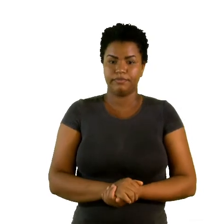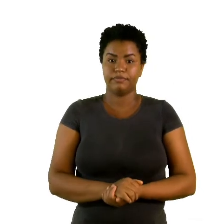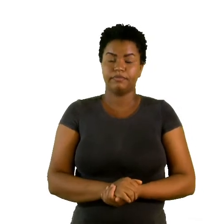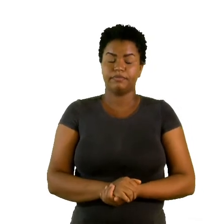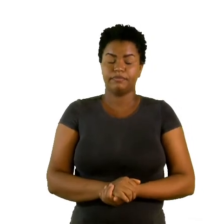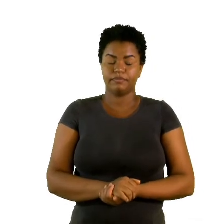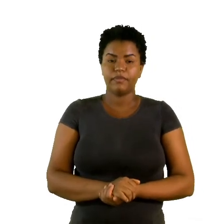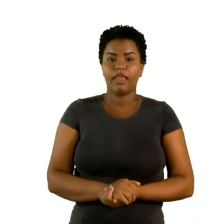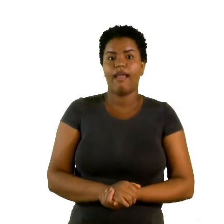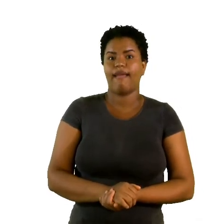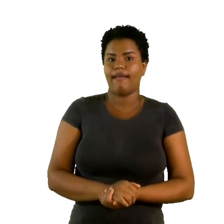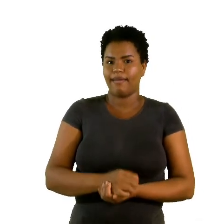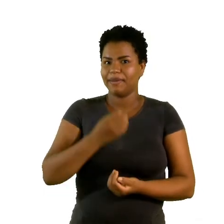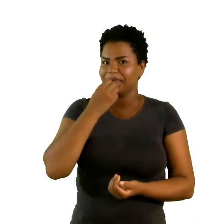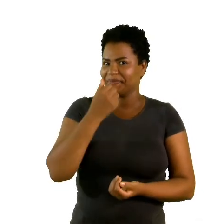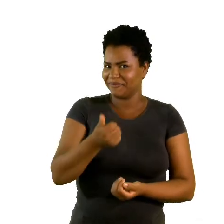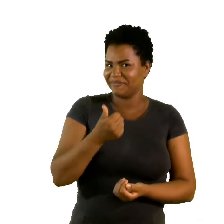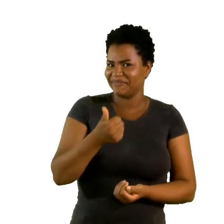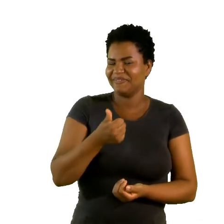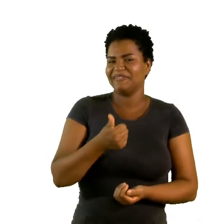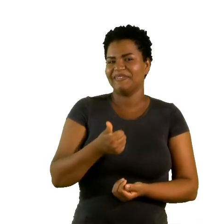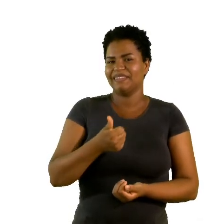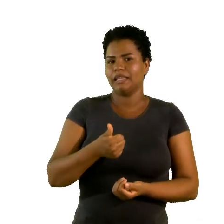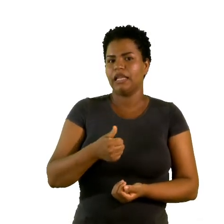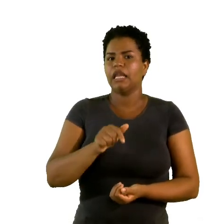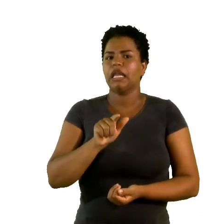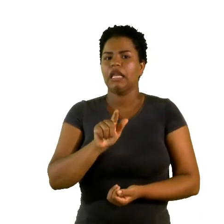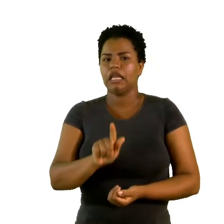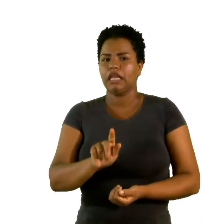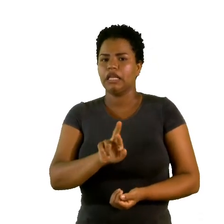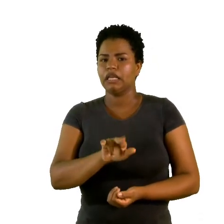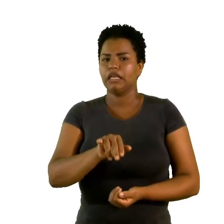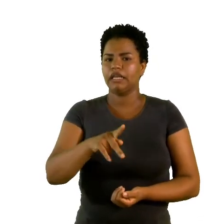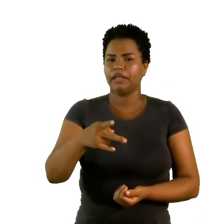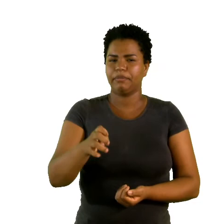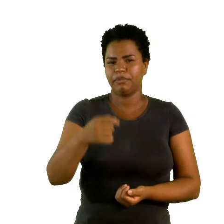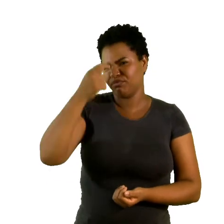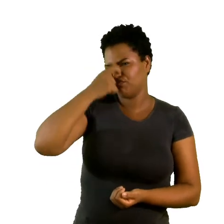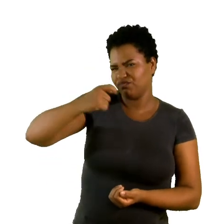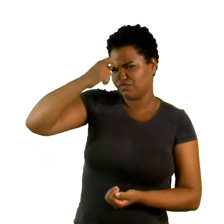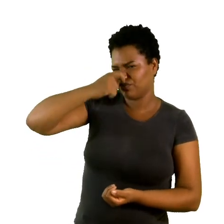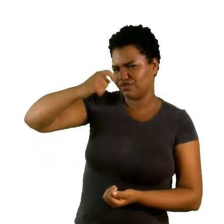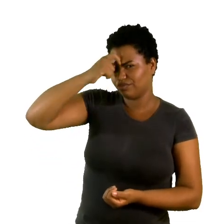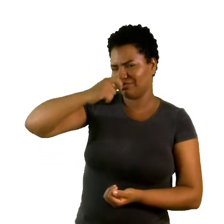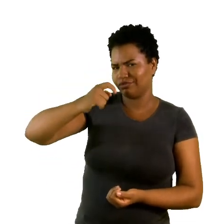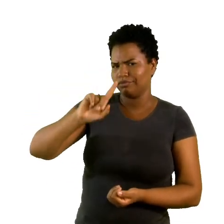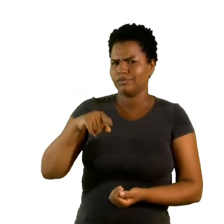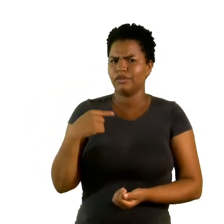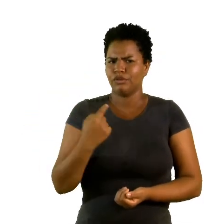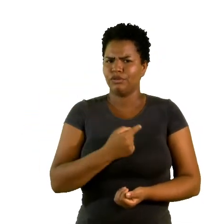Ah, muito bem. Muito bem, a gripe, né? Que nós temos quase